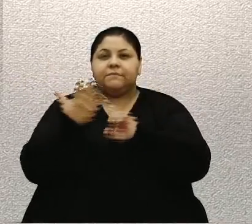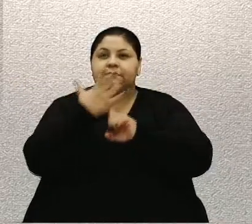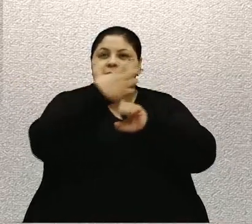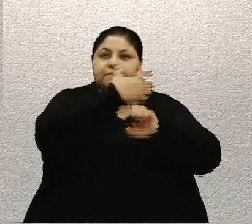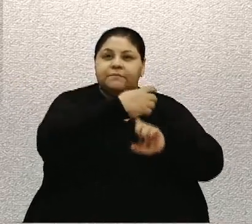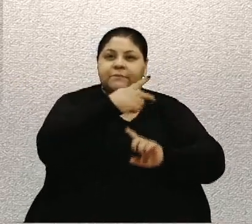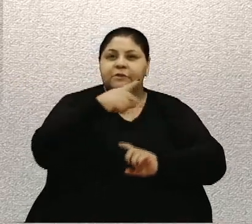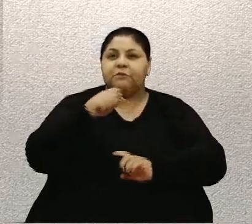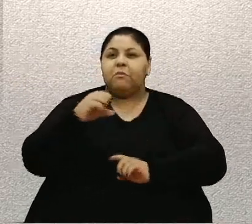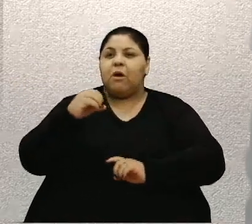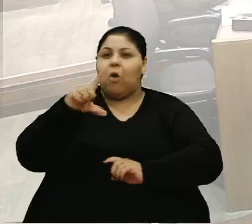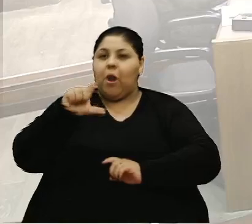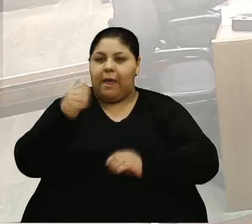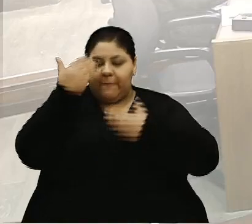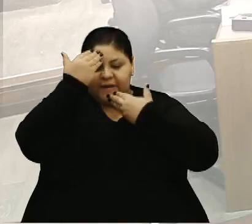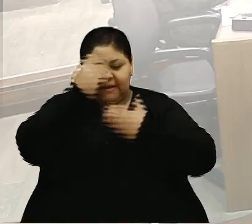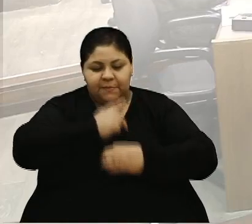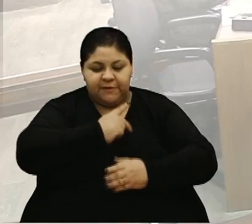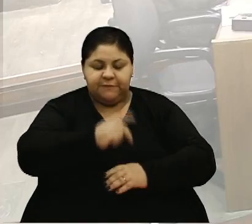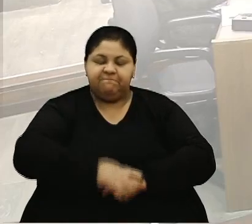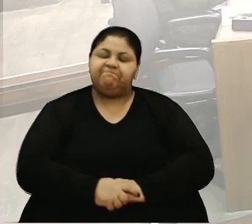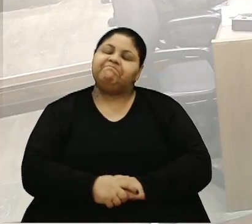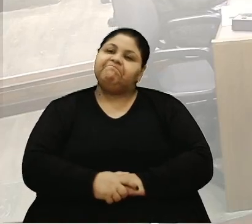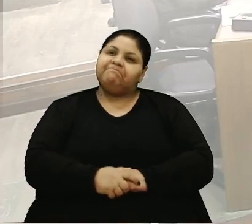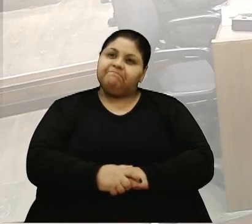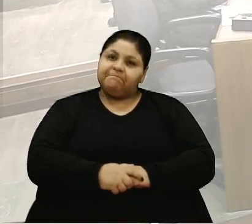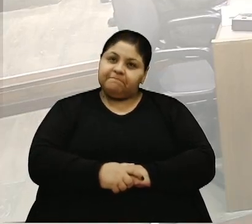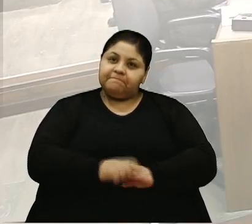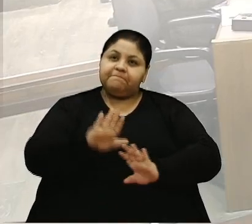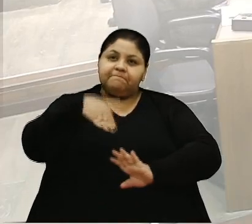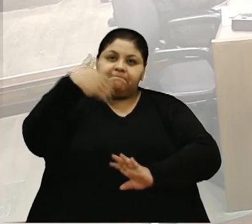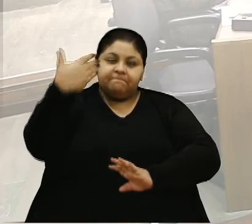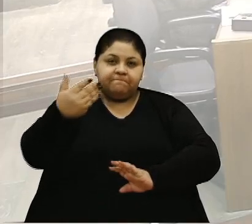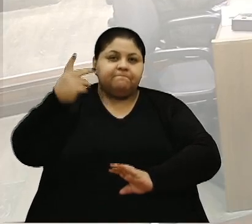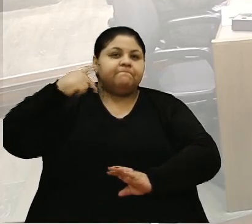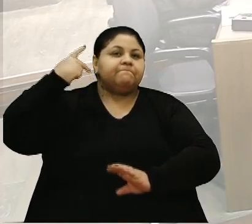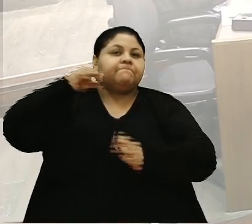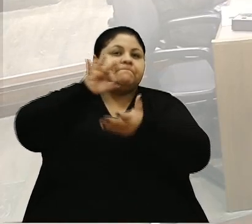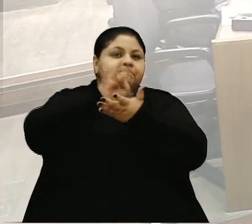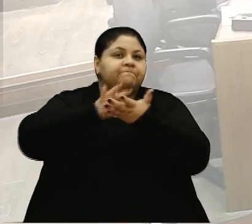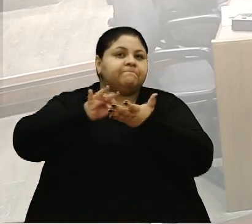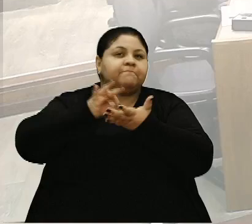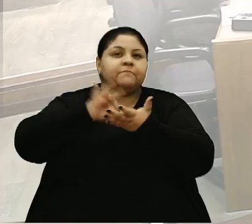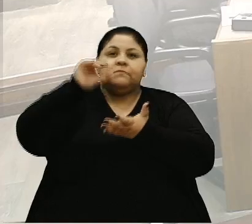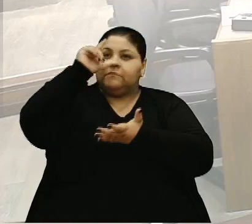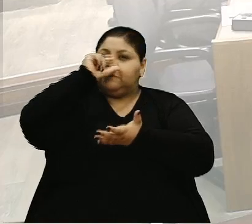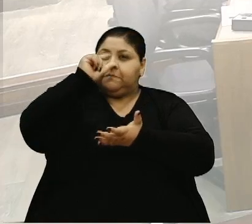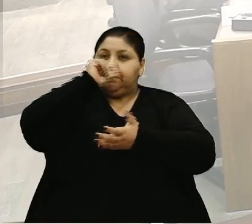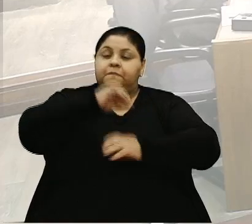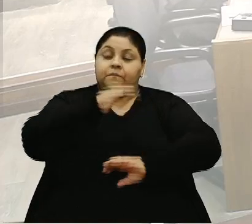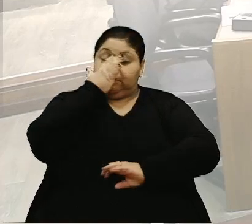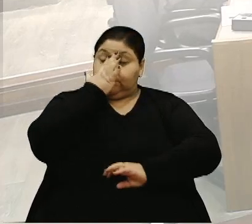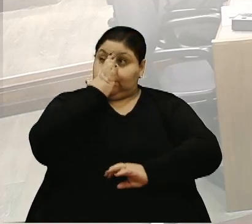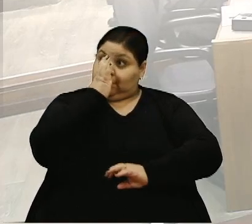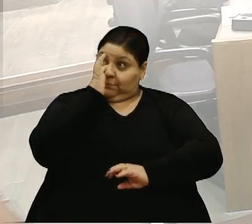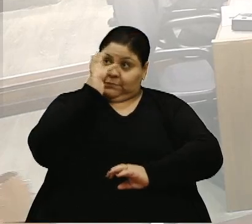Paola Berti. Obrigado, presidente. Obrigado. Essa palavra, senhor presidente. Próximo vereador inscrito, vereador Sandro Fantinel.